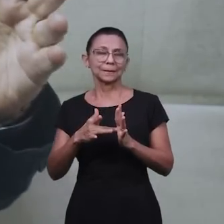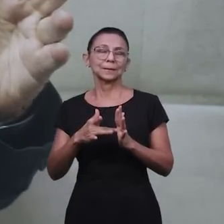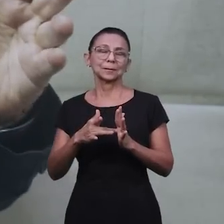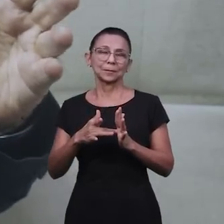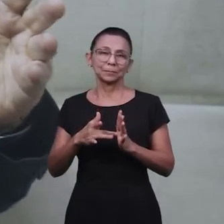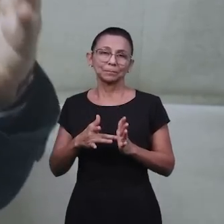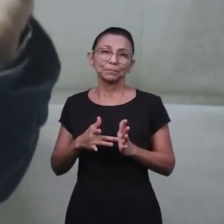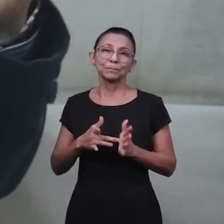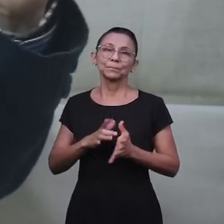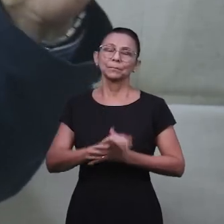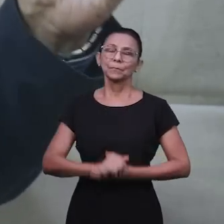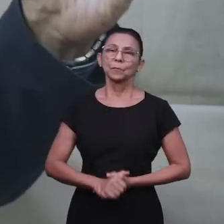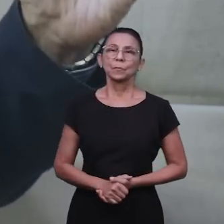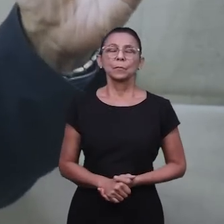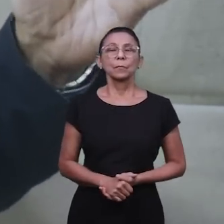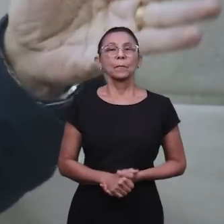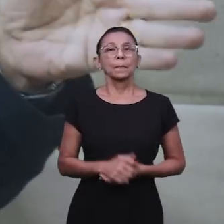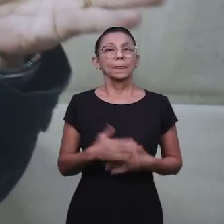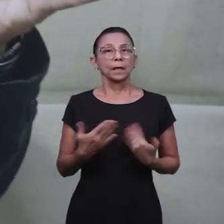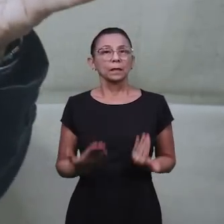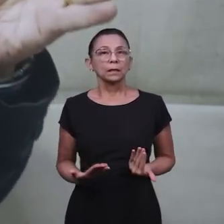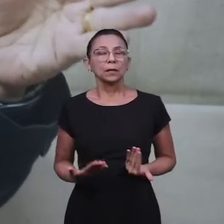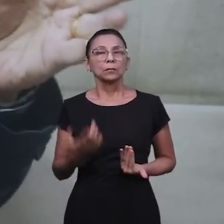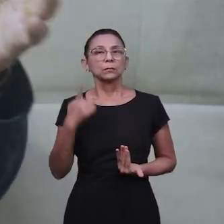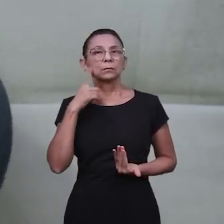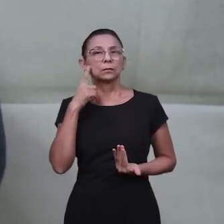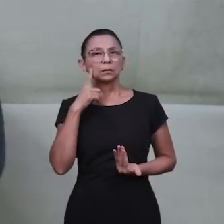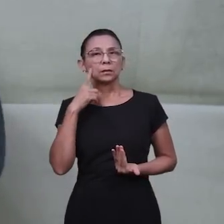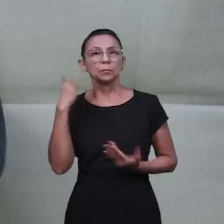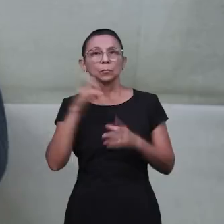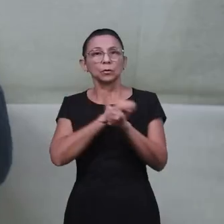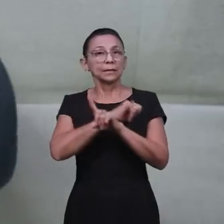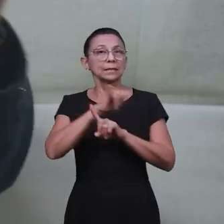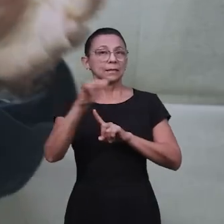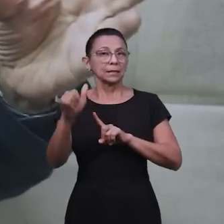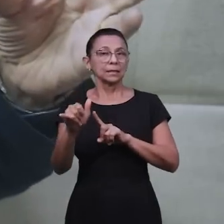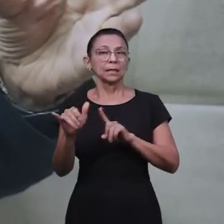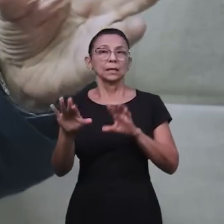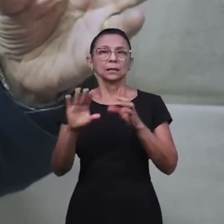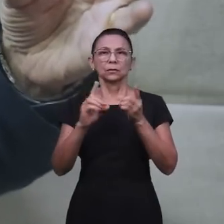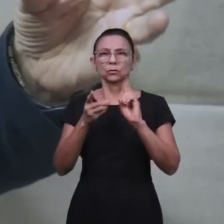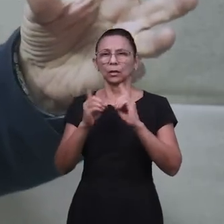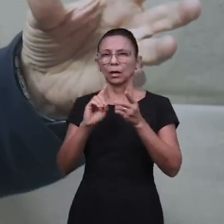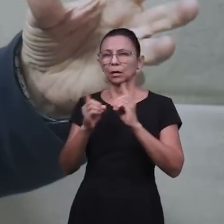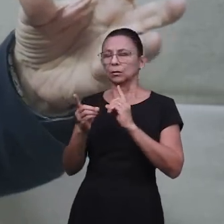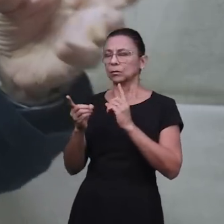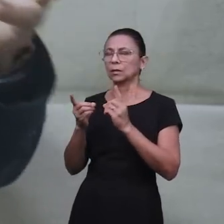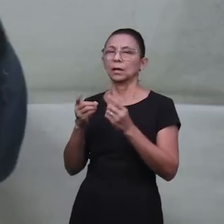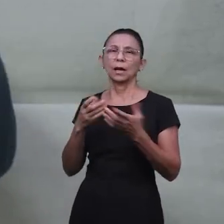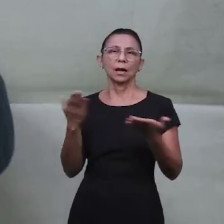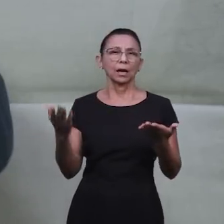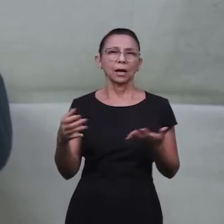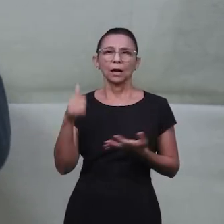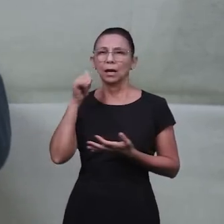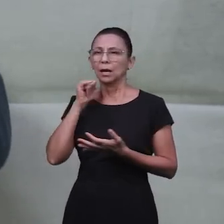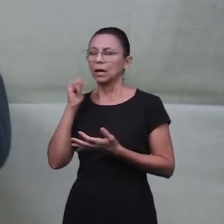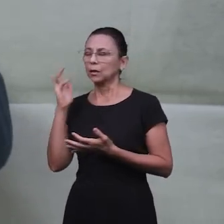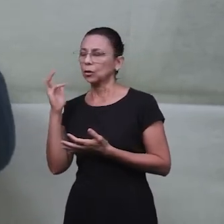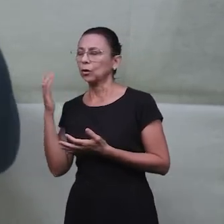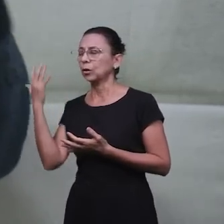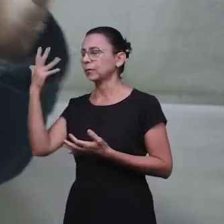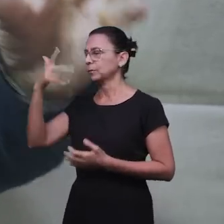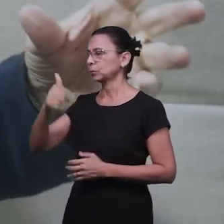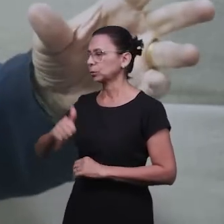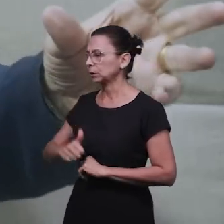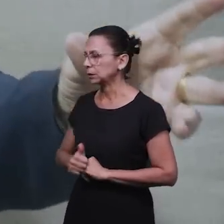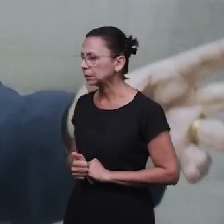poder, até mesmo, do profético. Então, ele faz, nesse diálogo do noivo com a noiva, não é? Ele declarando o seu amor pela noiva, a